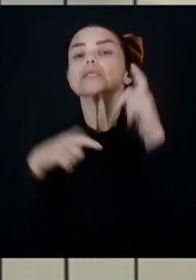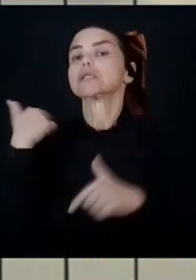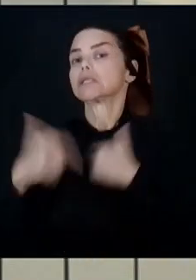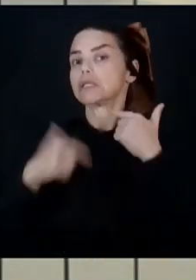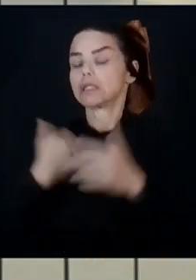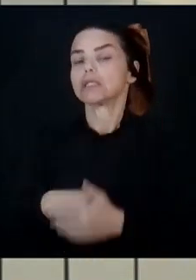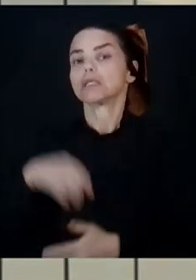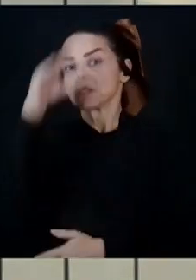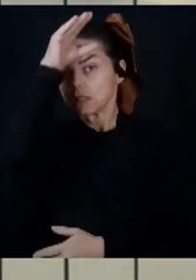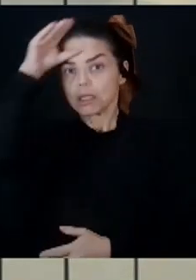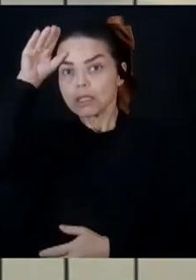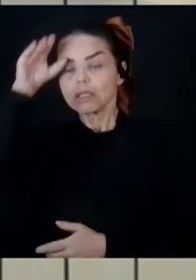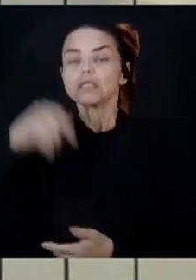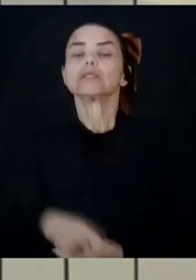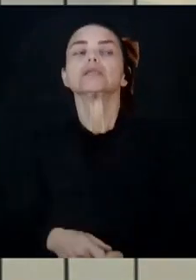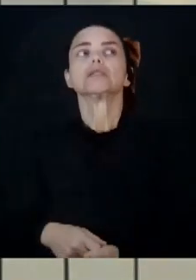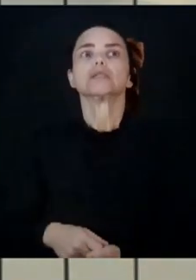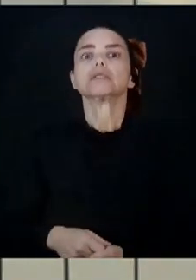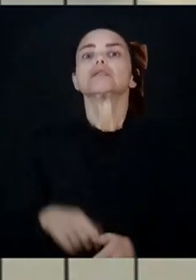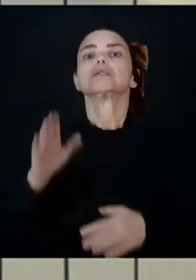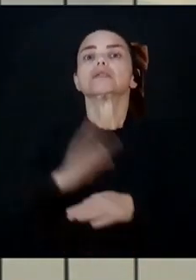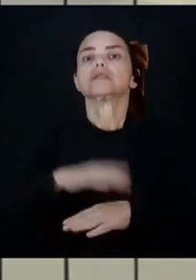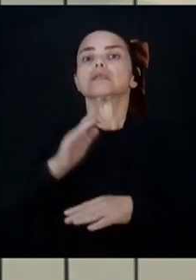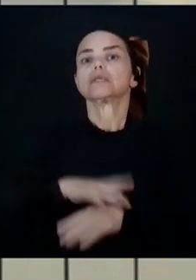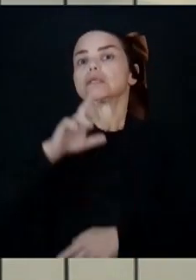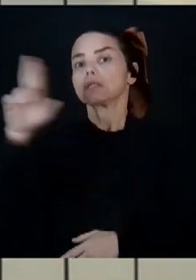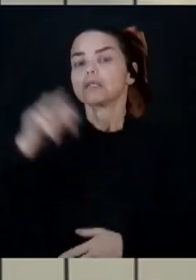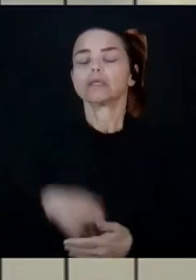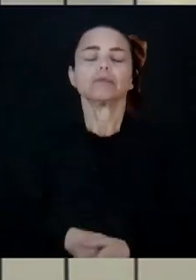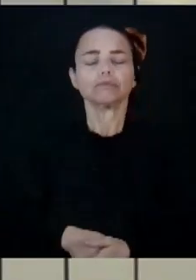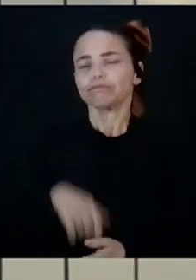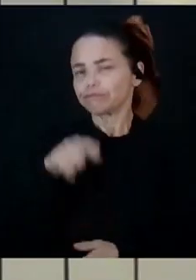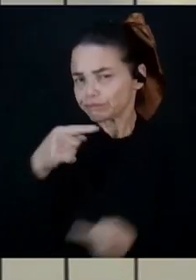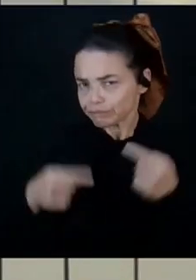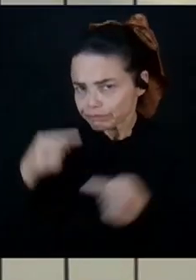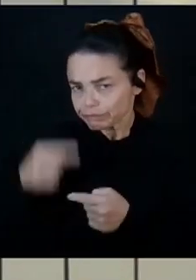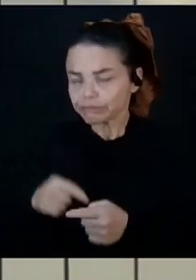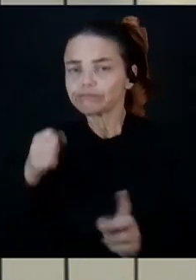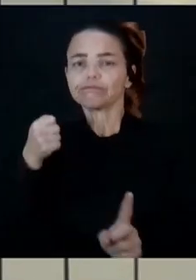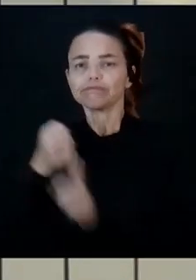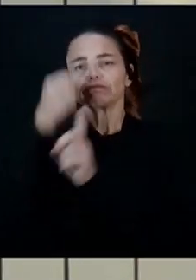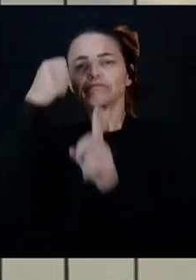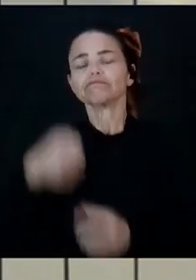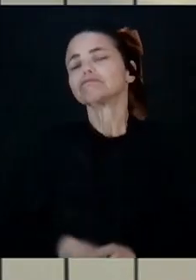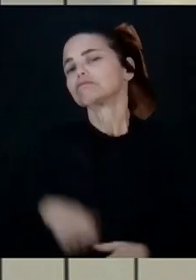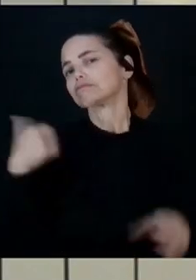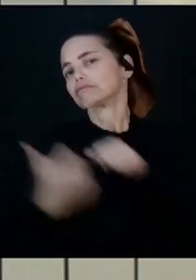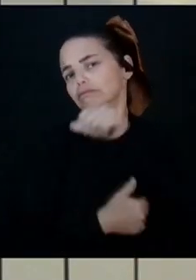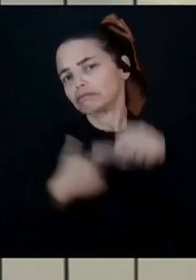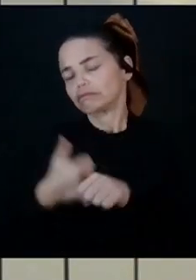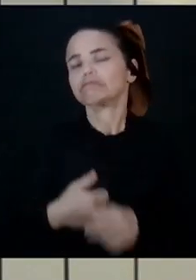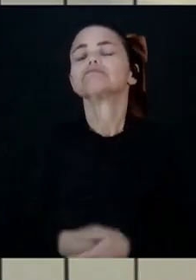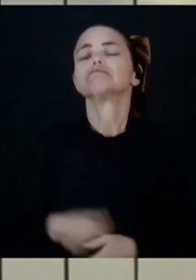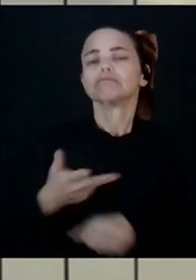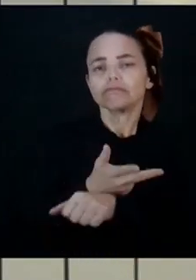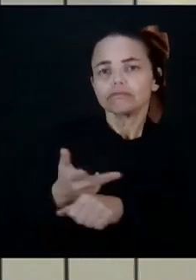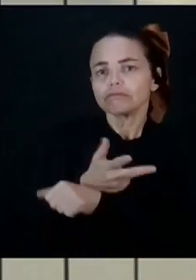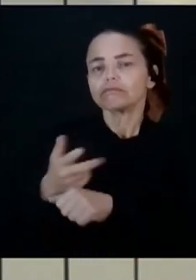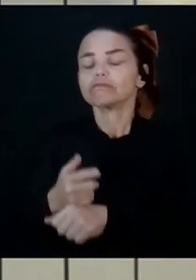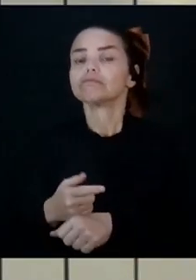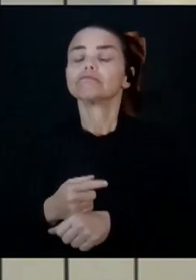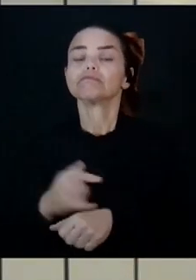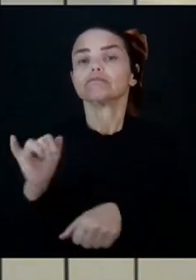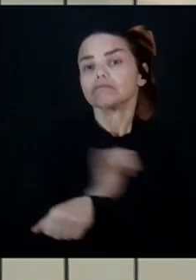clientes, representantes do setor. Para discutir os impactos dessas mudanças e buscar alternativas para